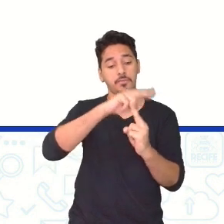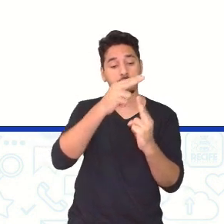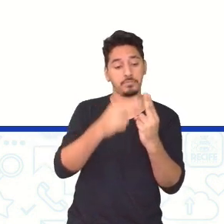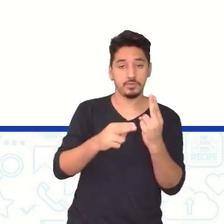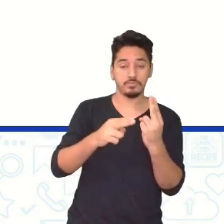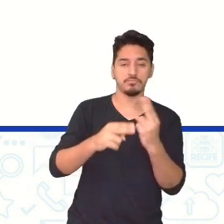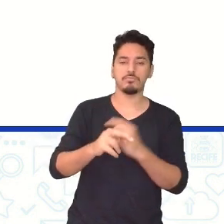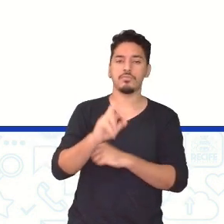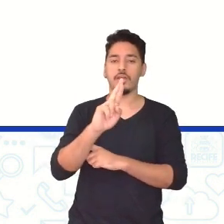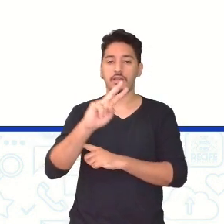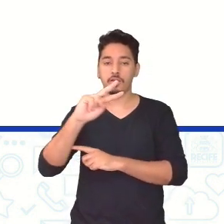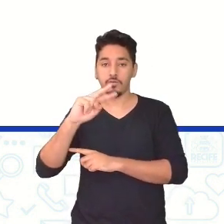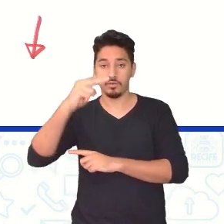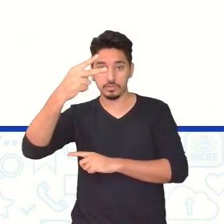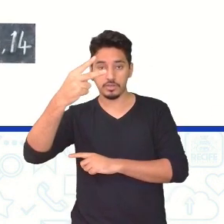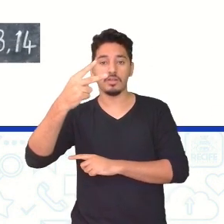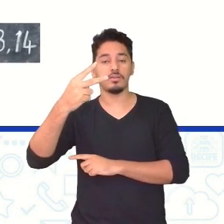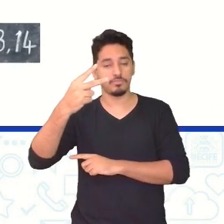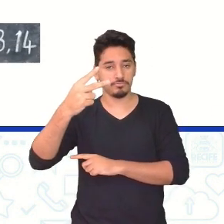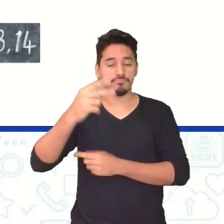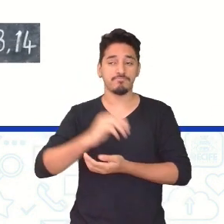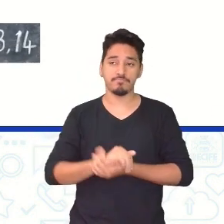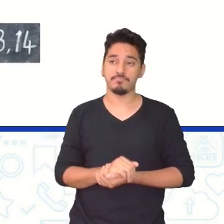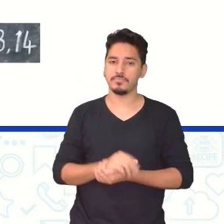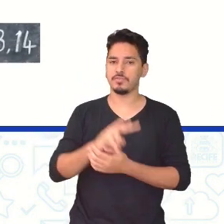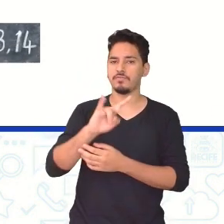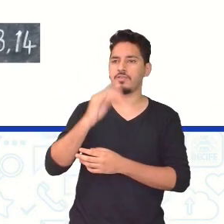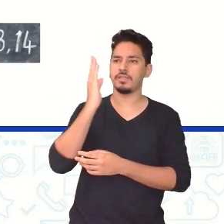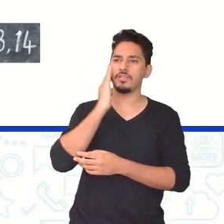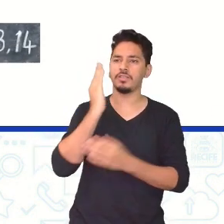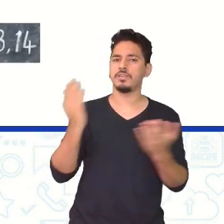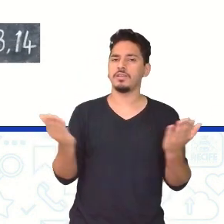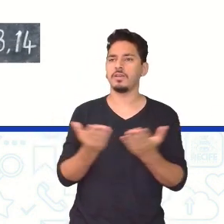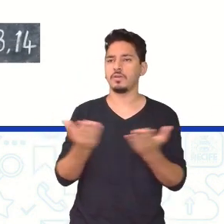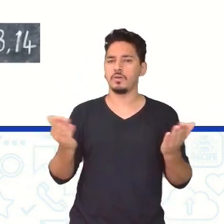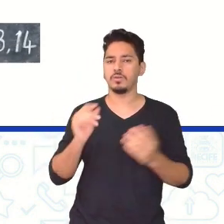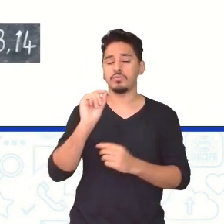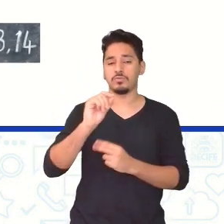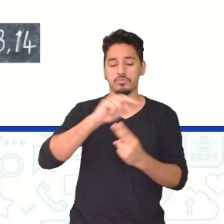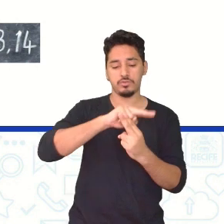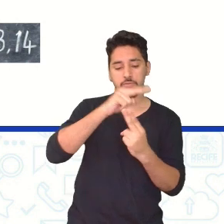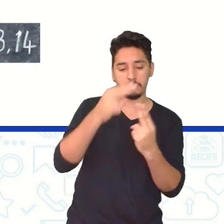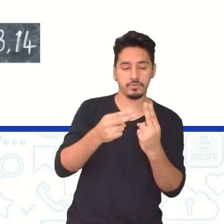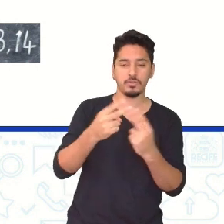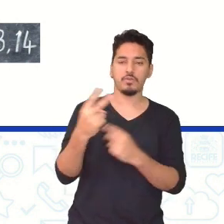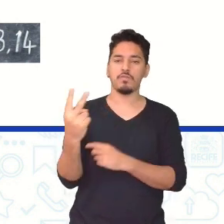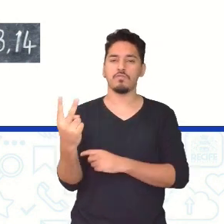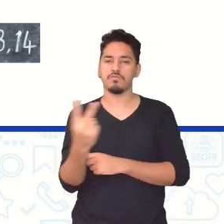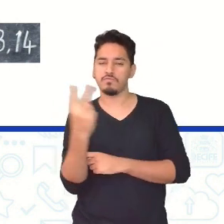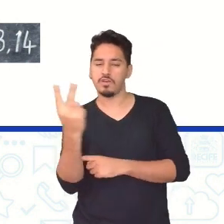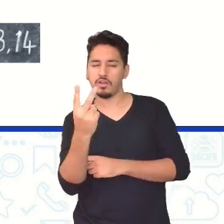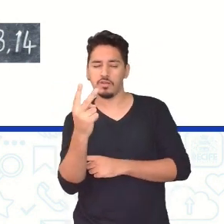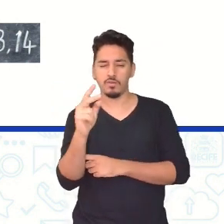área do círculo, né? A gente vai entender esse valor, ó, πr ao quadrado, onde π é o valor